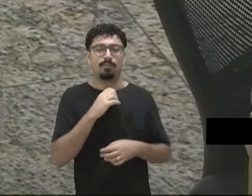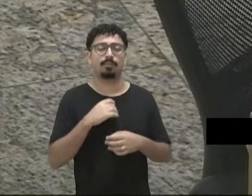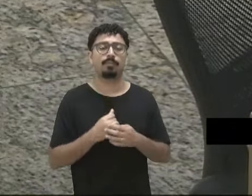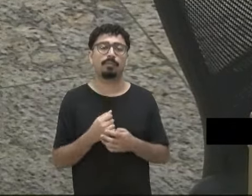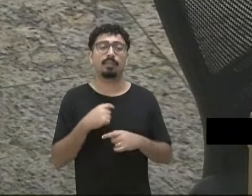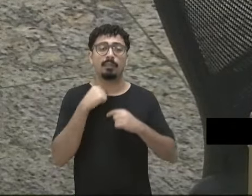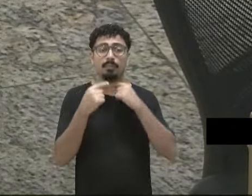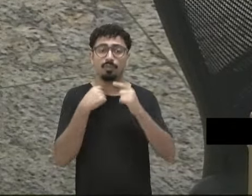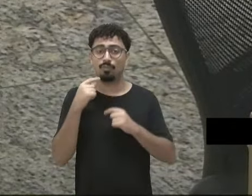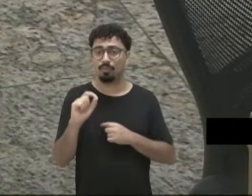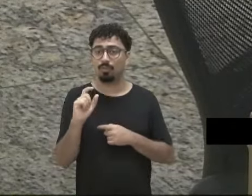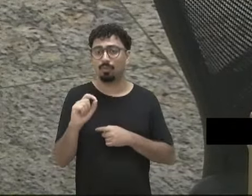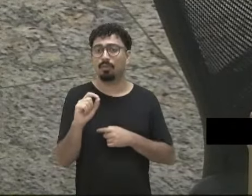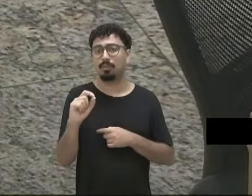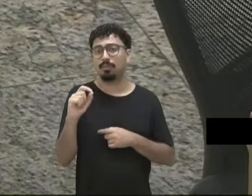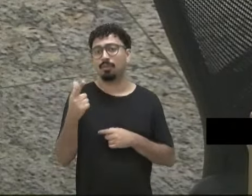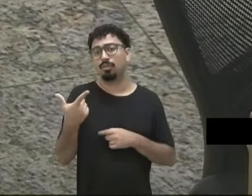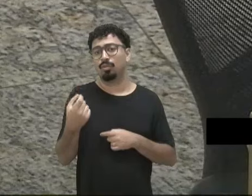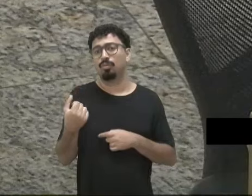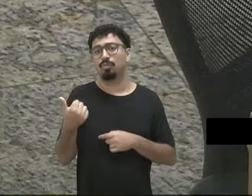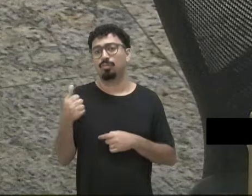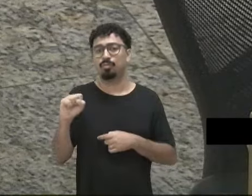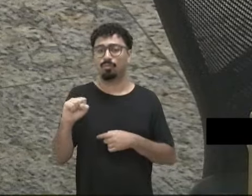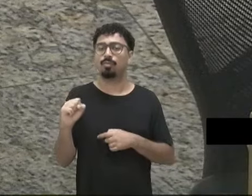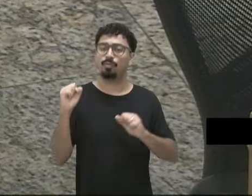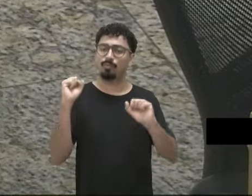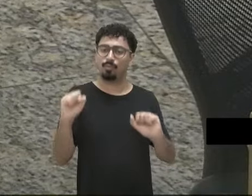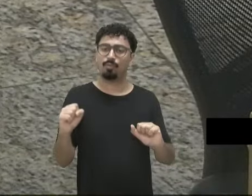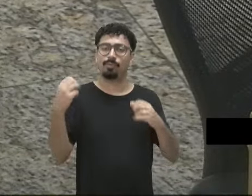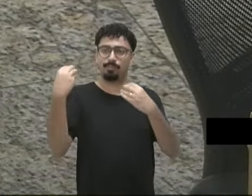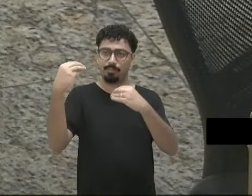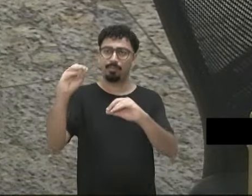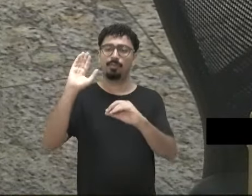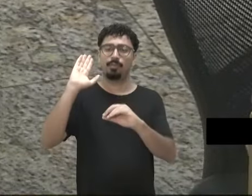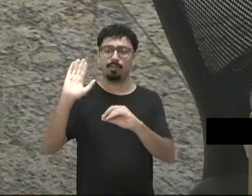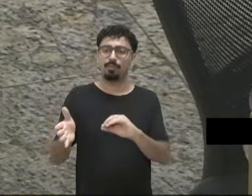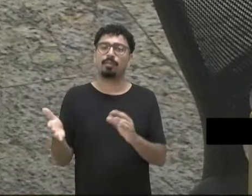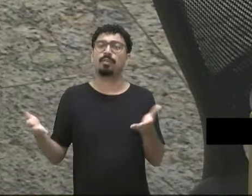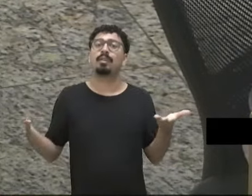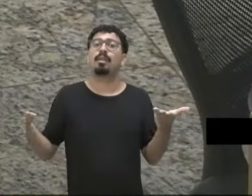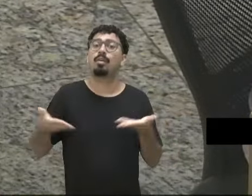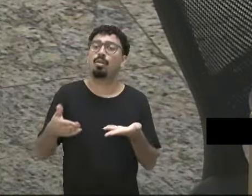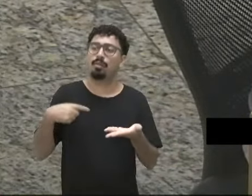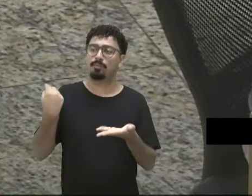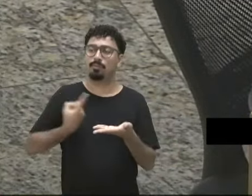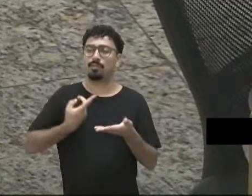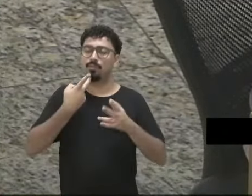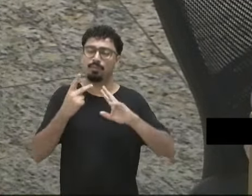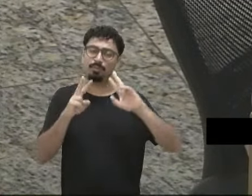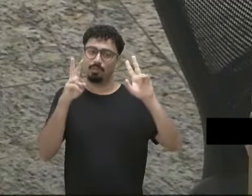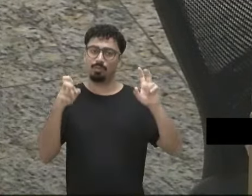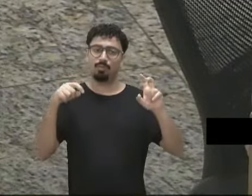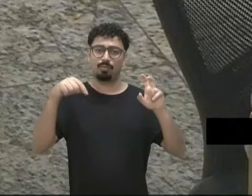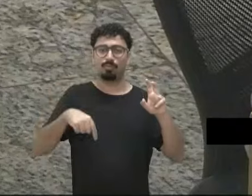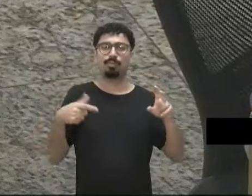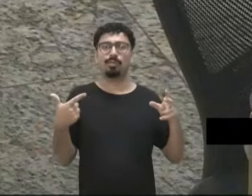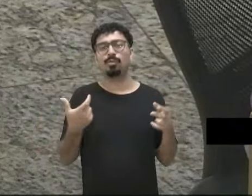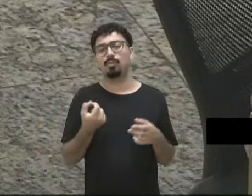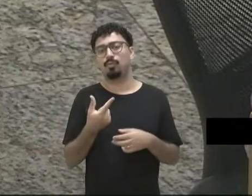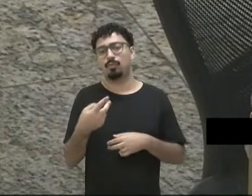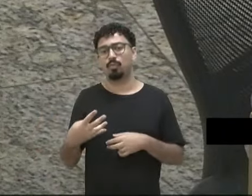está desde 2018 podendo implementar o Progestão e agora que a gente está falando nisso, né, em